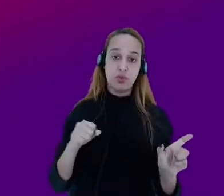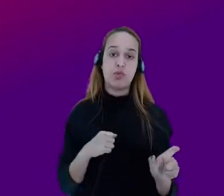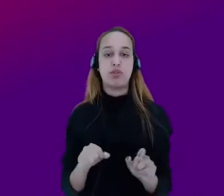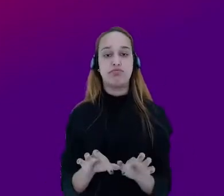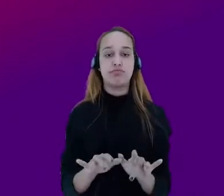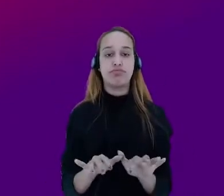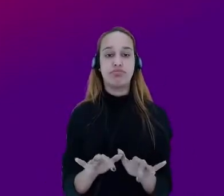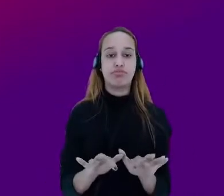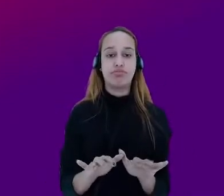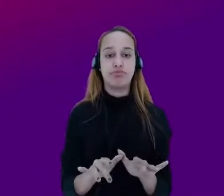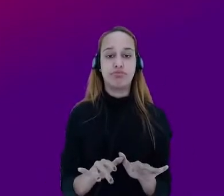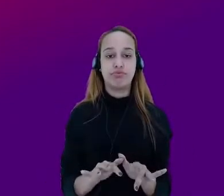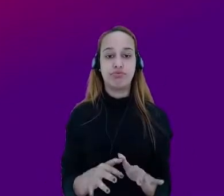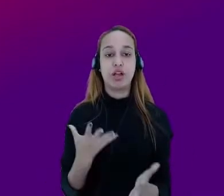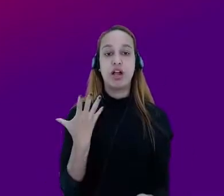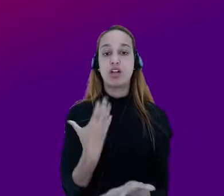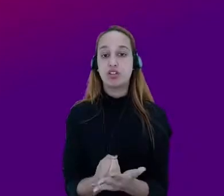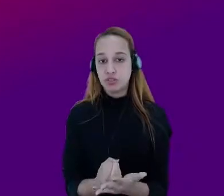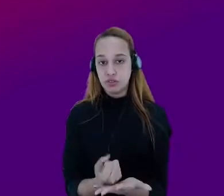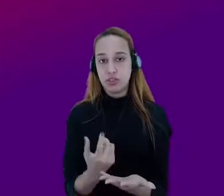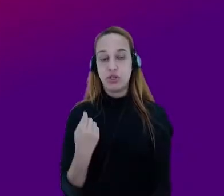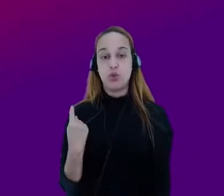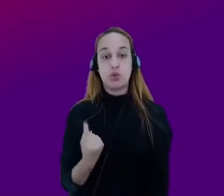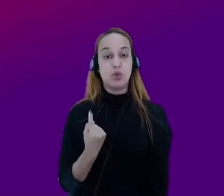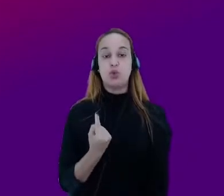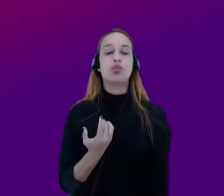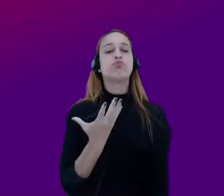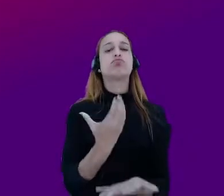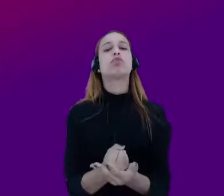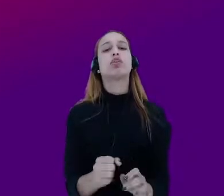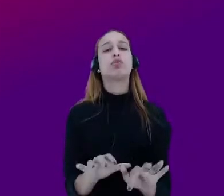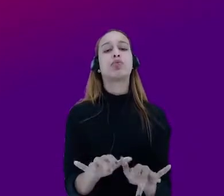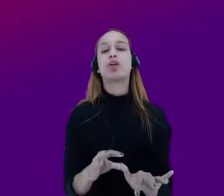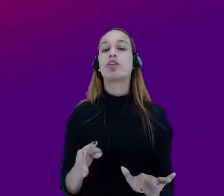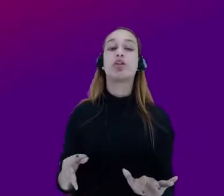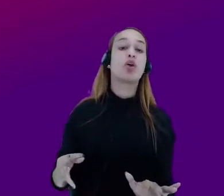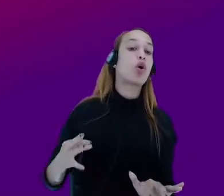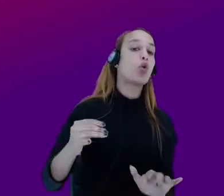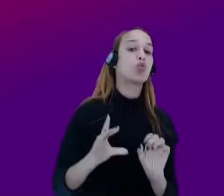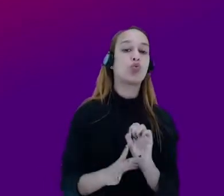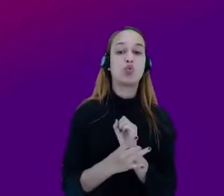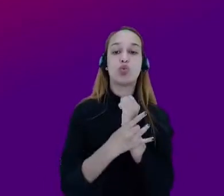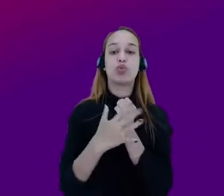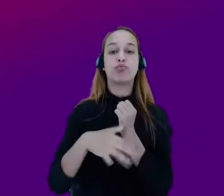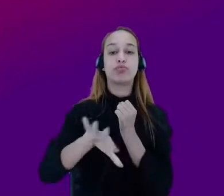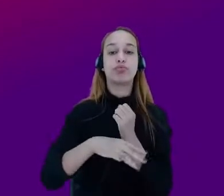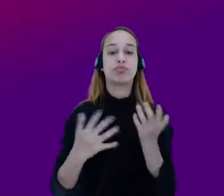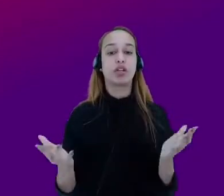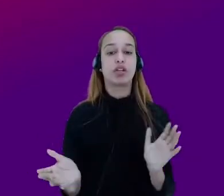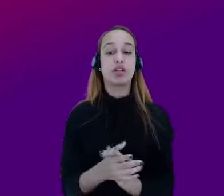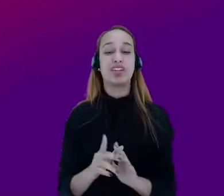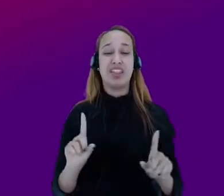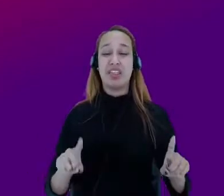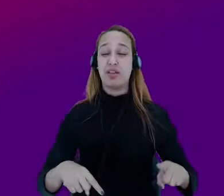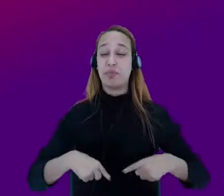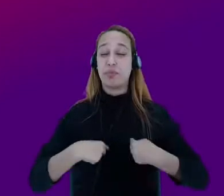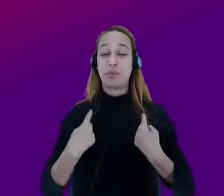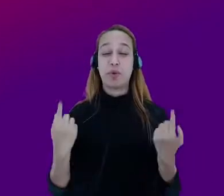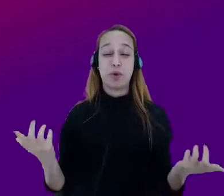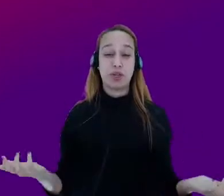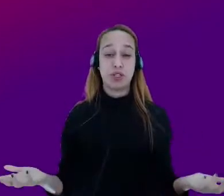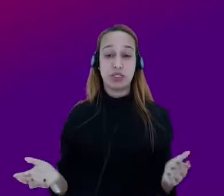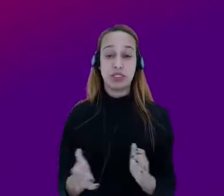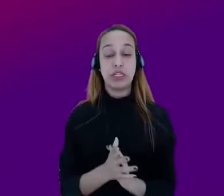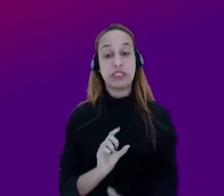seguro sozinha, que consiga contemplar todo o mercado de seguros. Isso vai ser um desafio muito grande. E